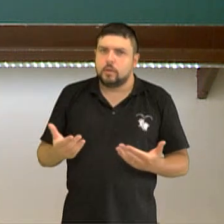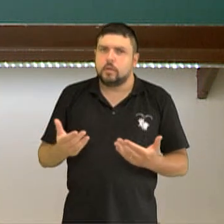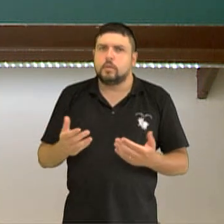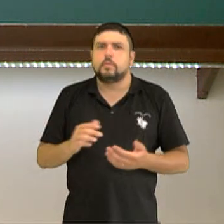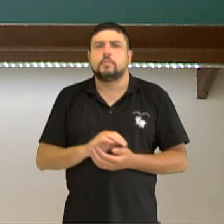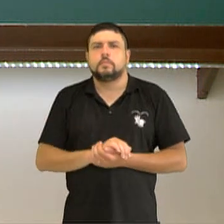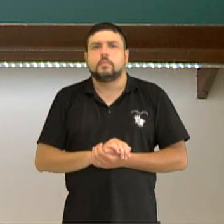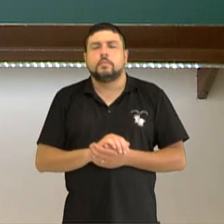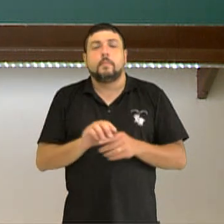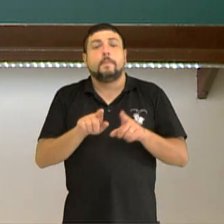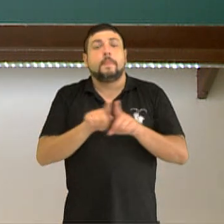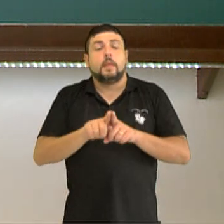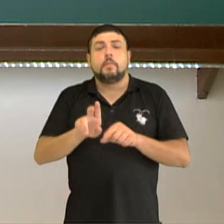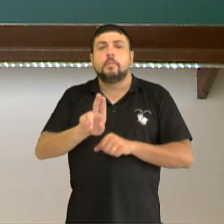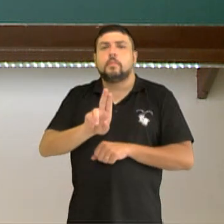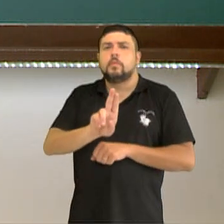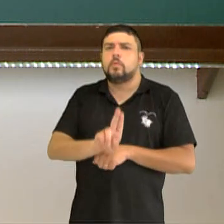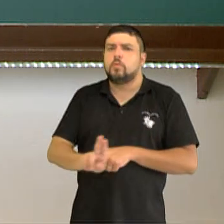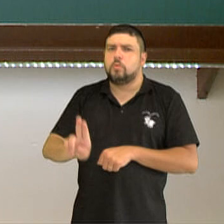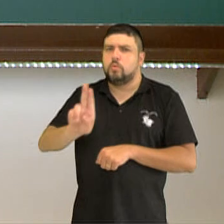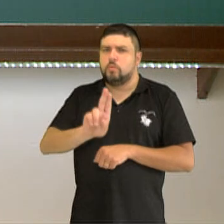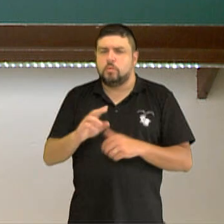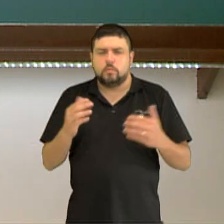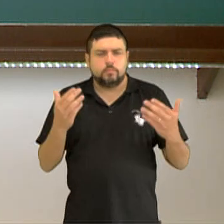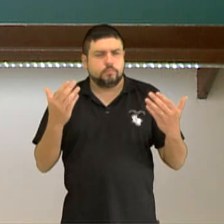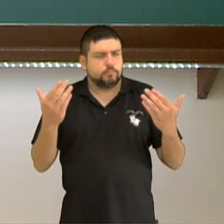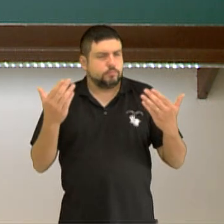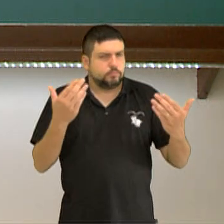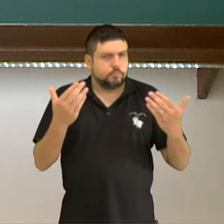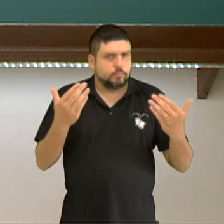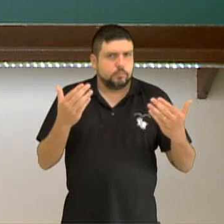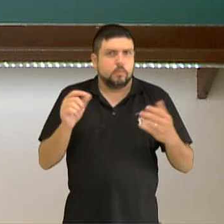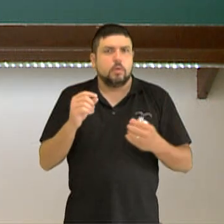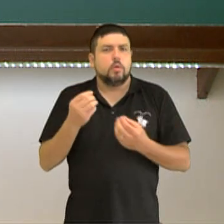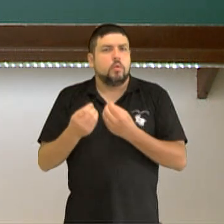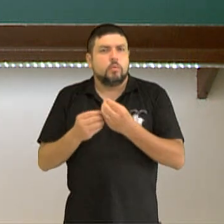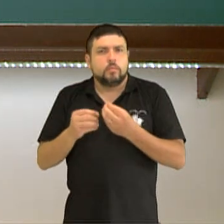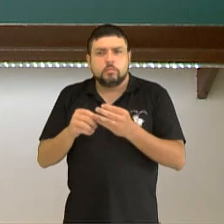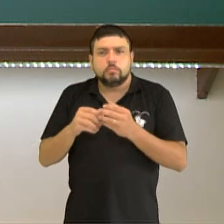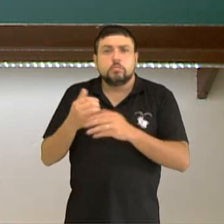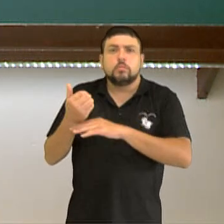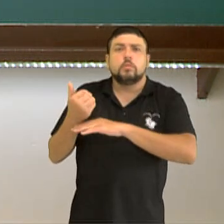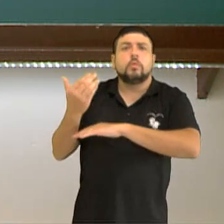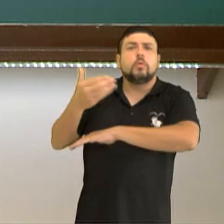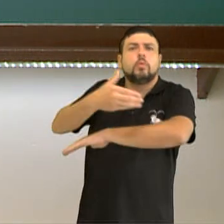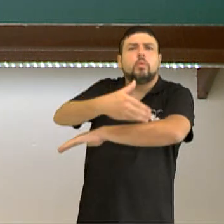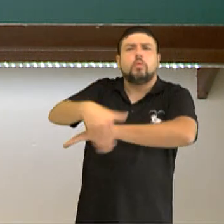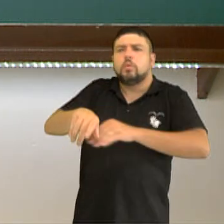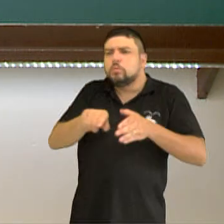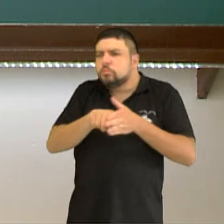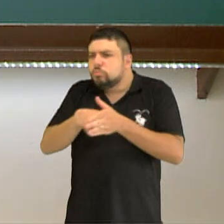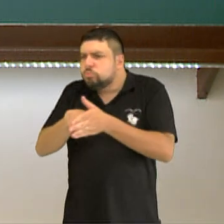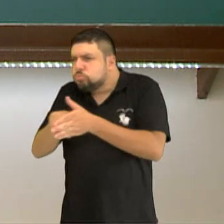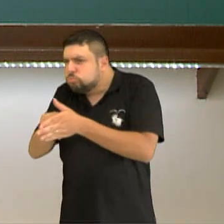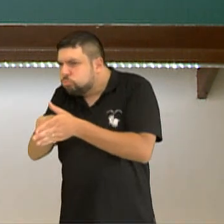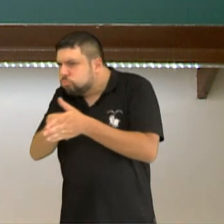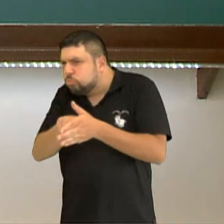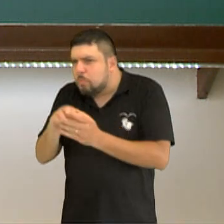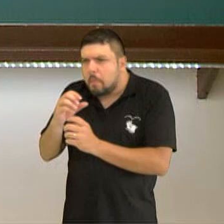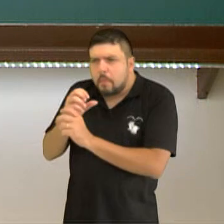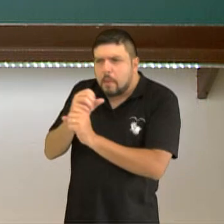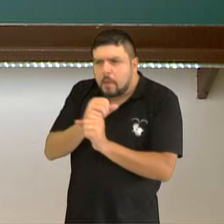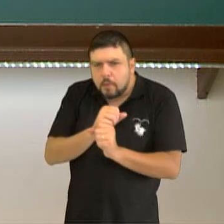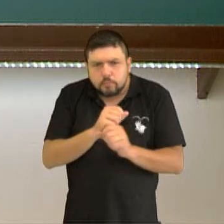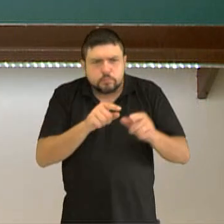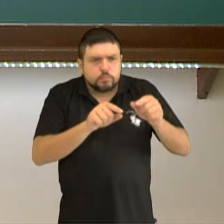é usado de uma maneira análoga, né, parecida, lá na estatística, quando você faz gráficos de colunas, gráficos de linhas,